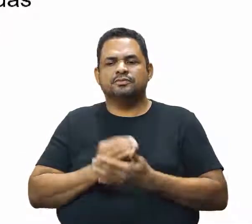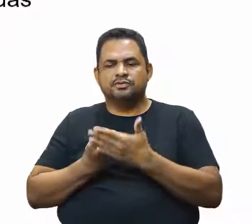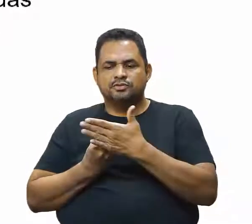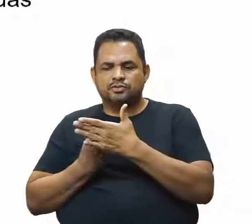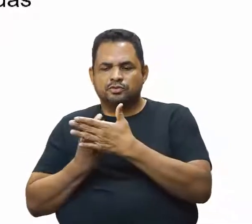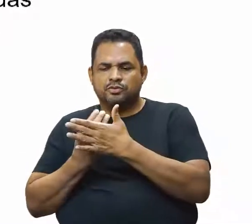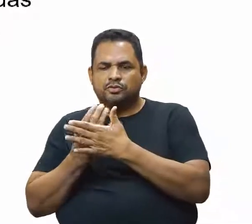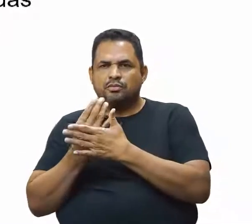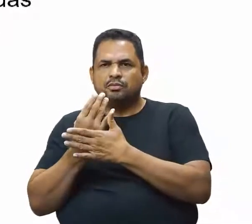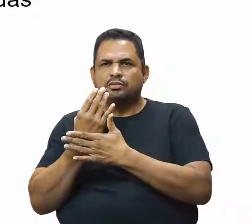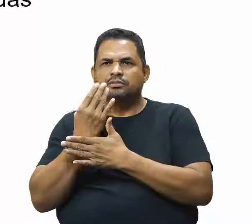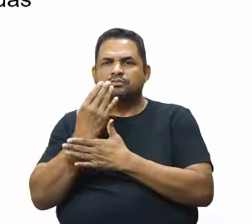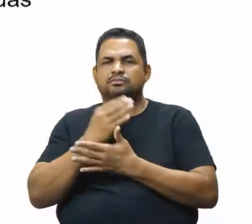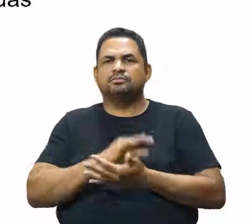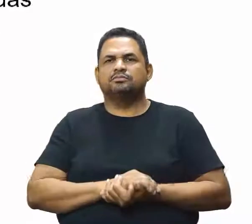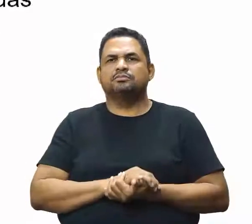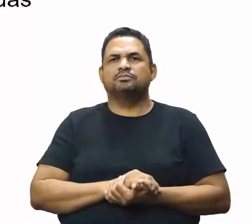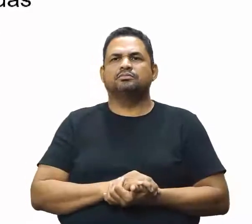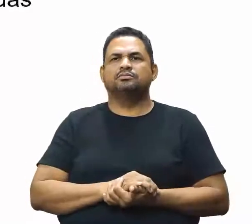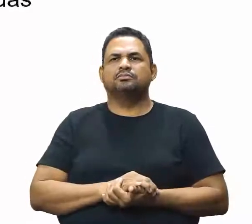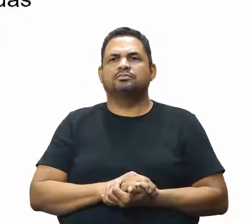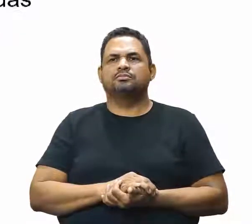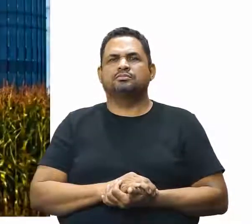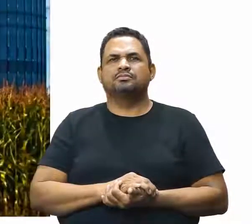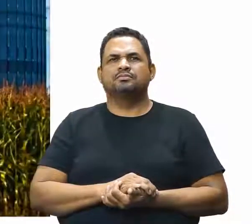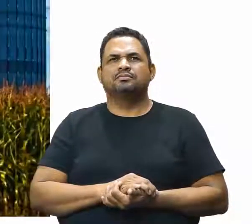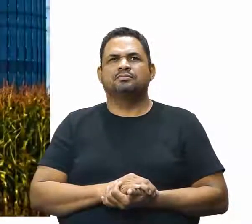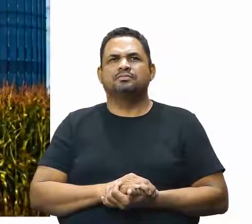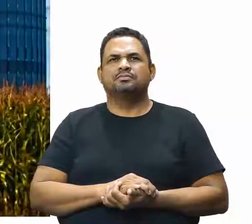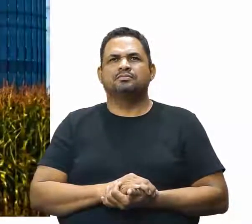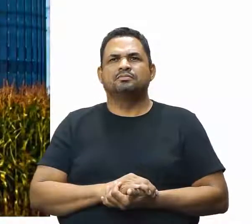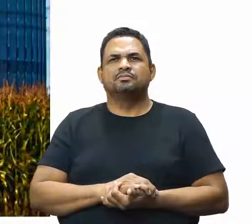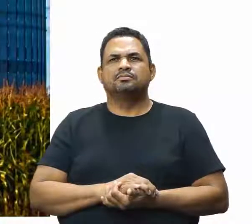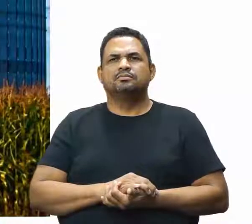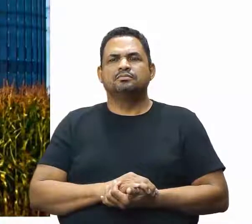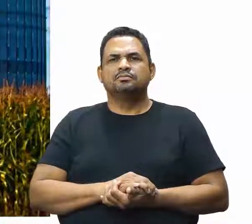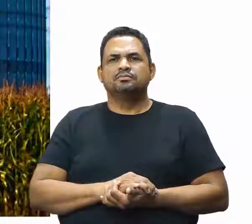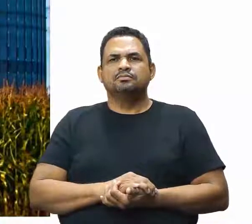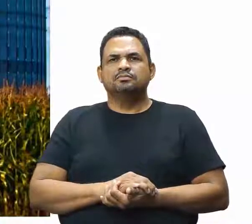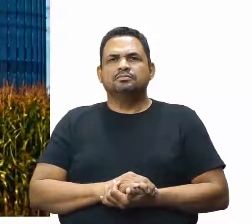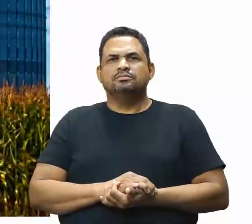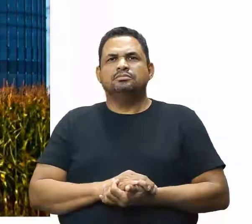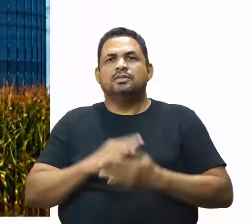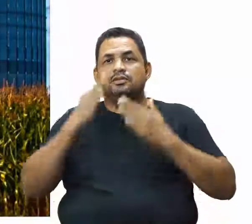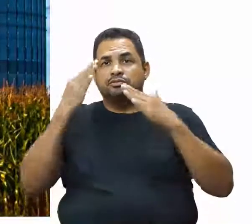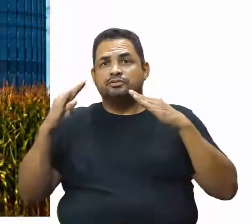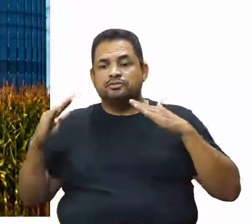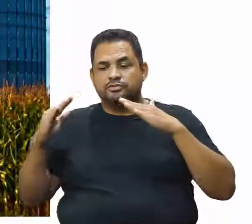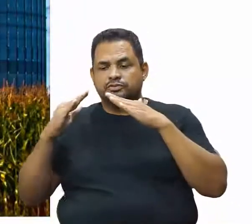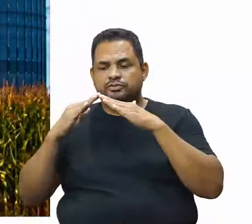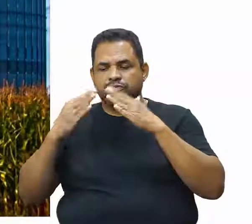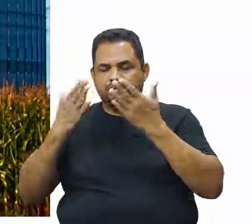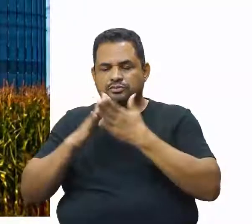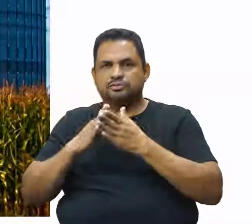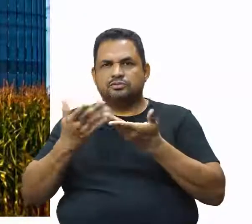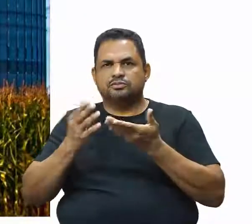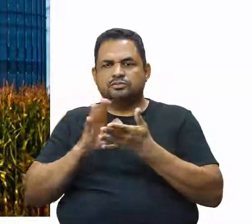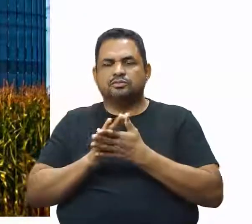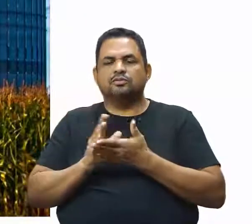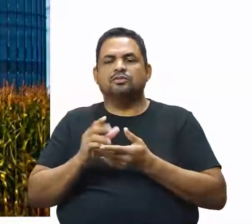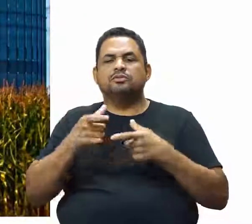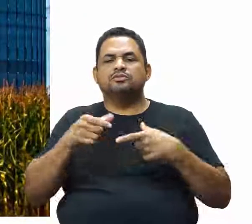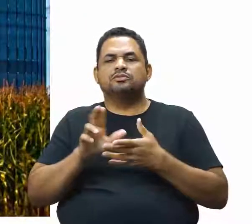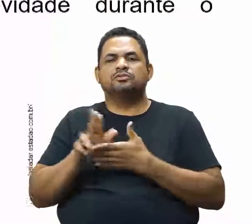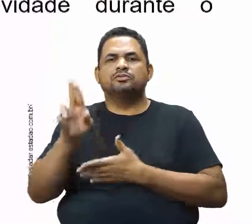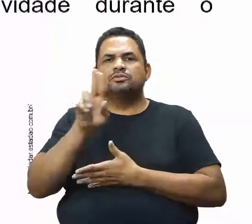germinação. E essa é a grande diferença mesmo. Aí, são os silos que eu estou falando para vocês, que é onde é utilizado para